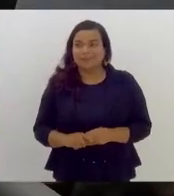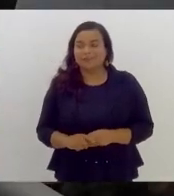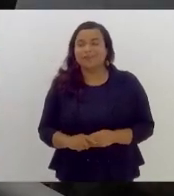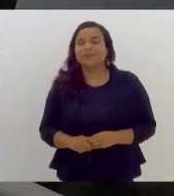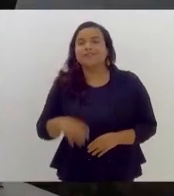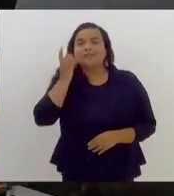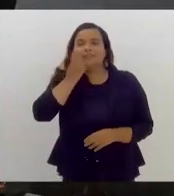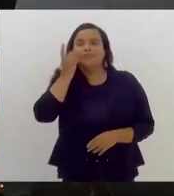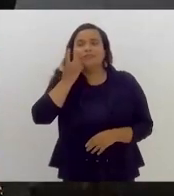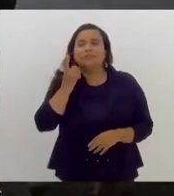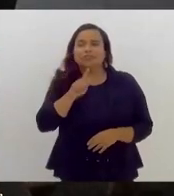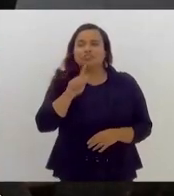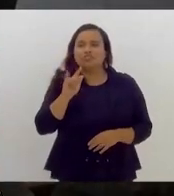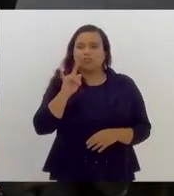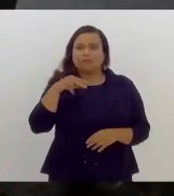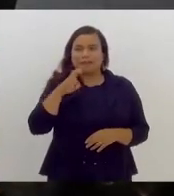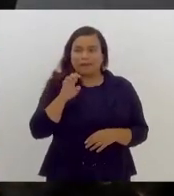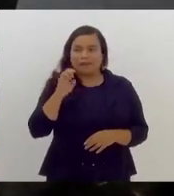deputado Giovanni Ratim,